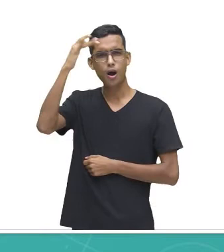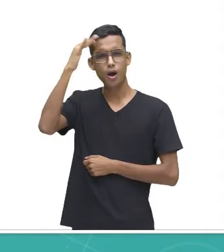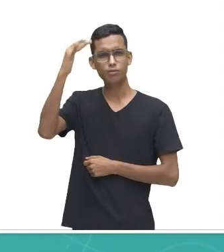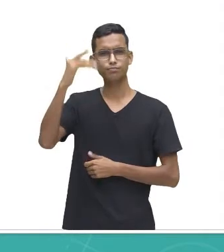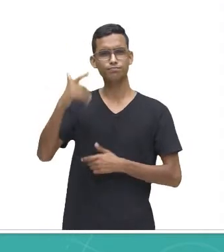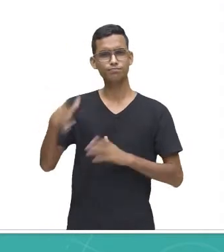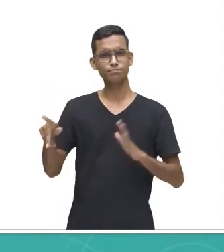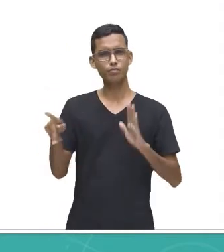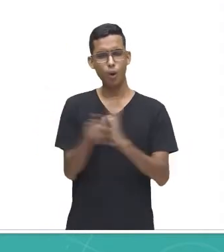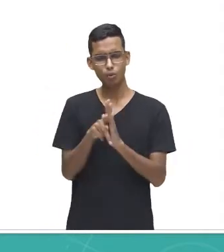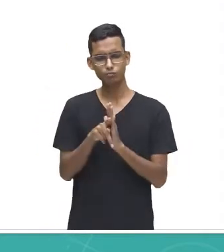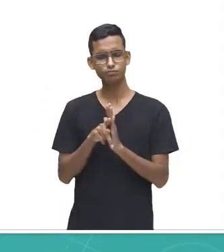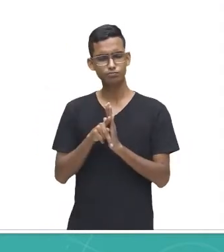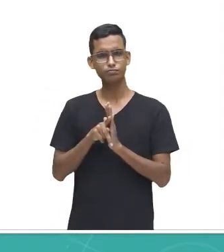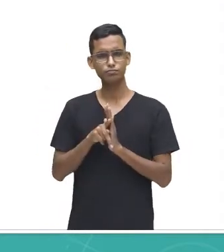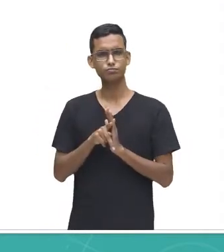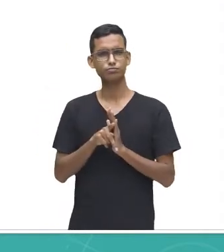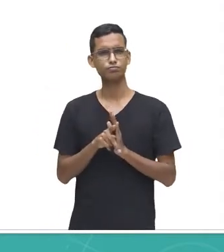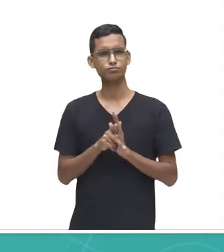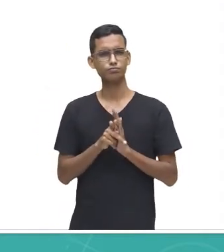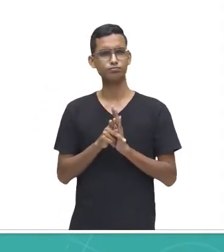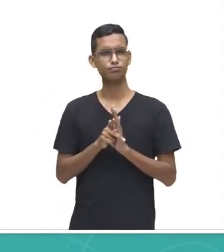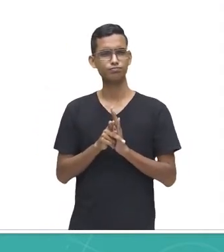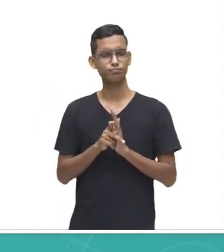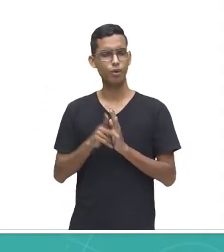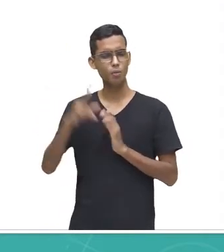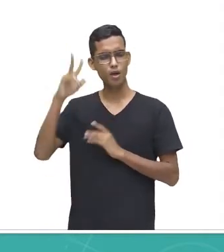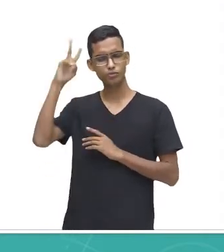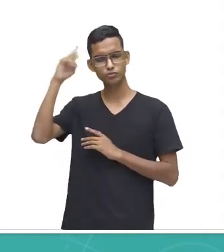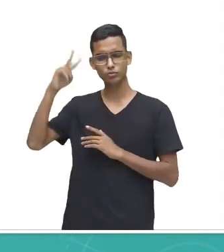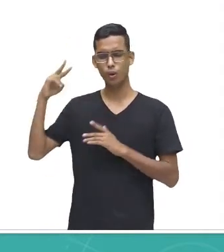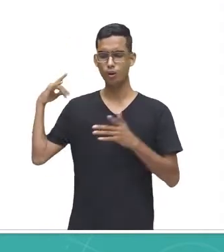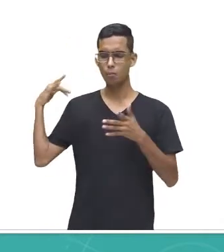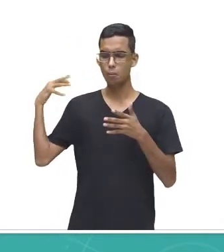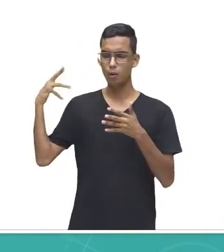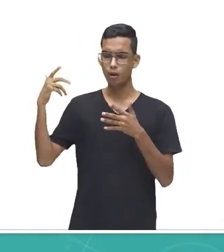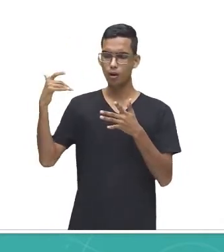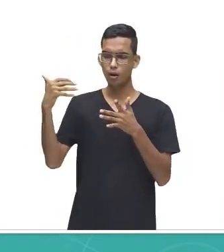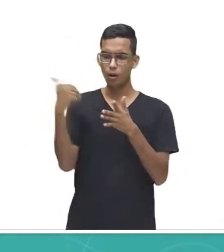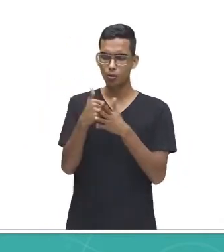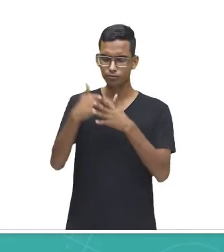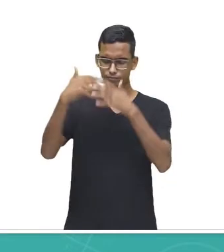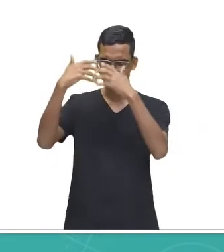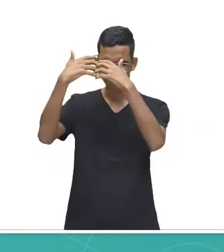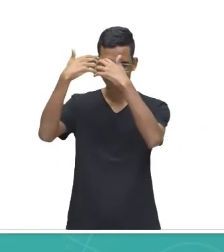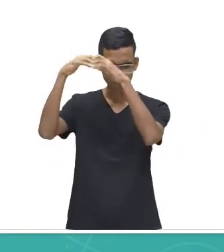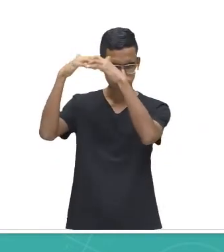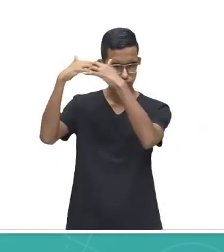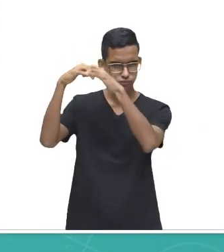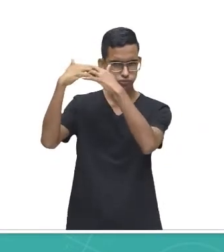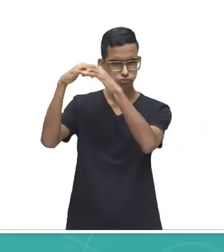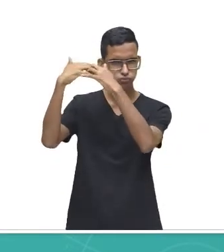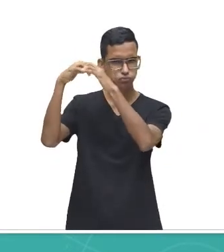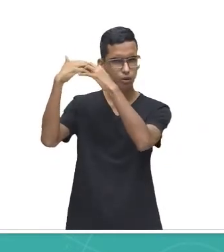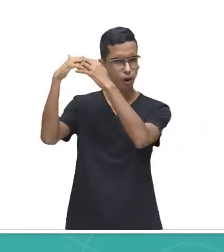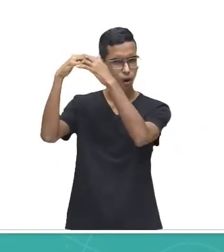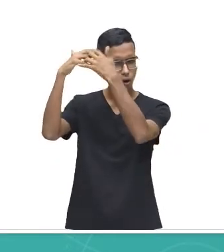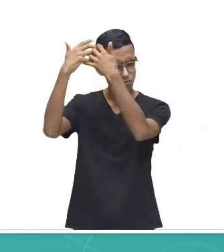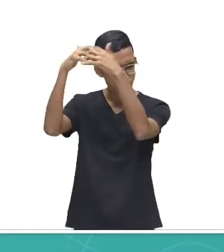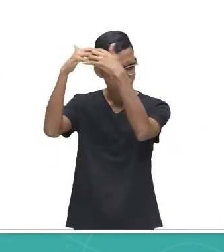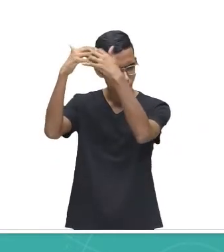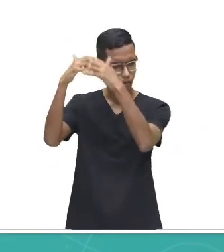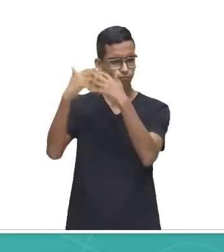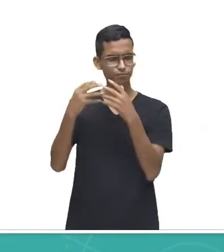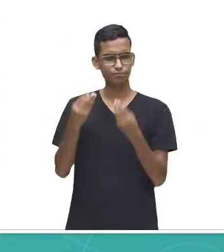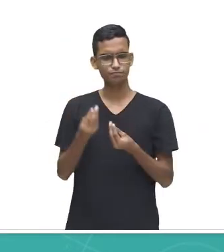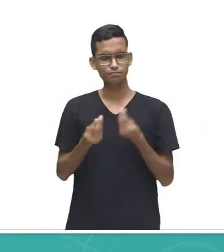e pensar com discernimento, de maneira alternativa, de maneira alternativa também